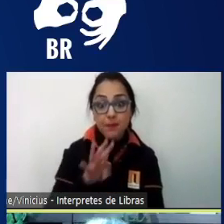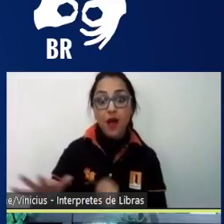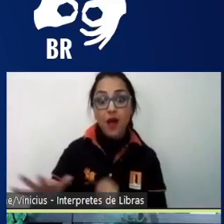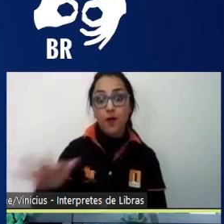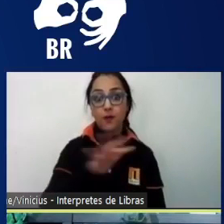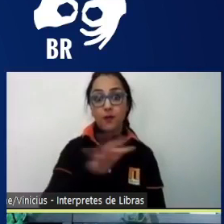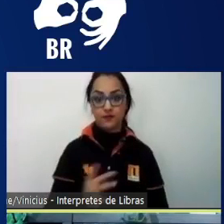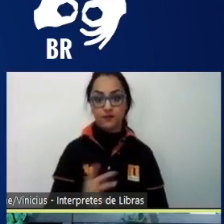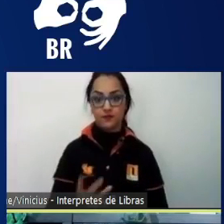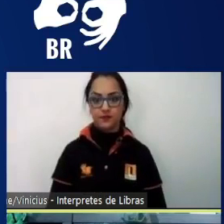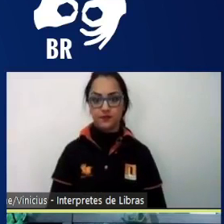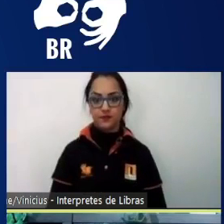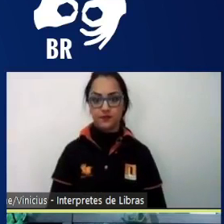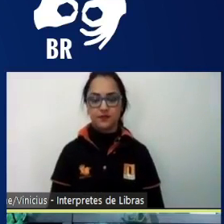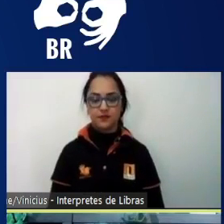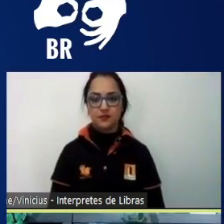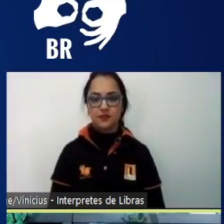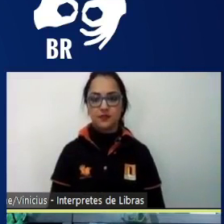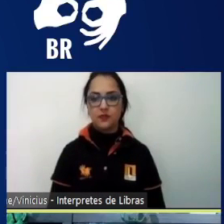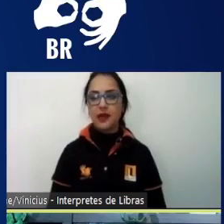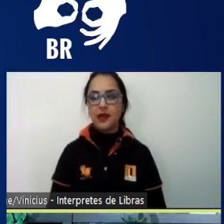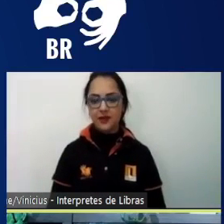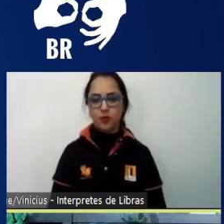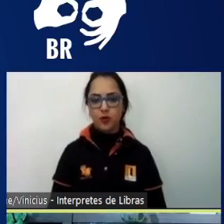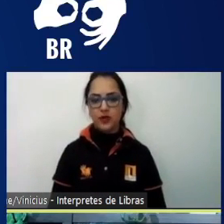comum. Olha que coisa linda, gente.